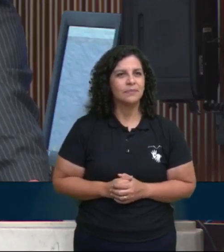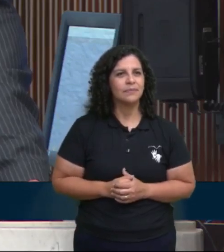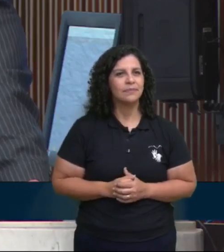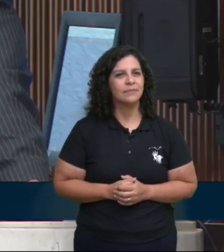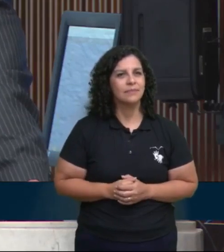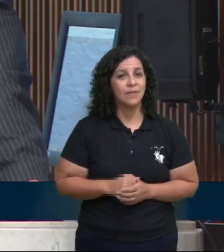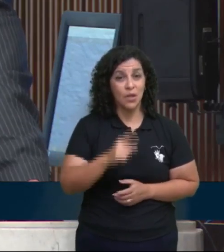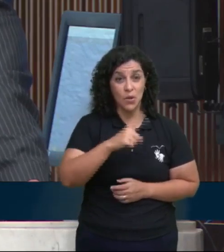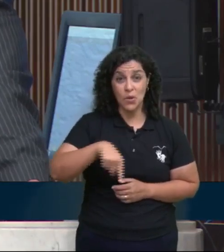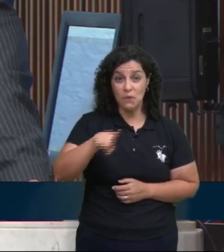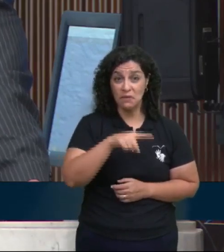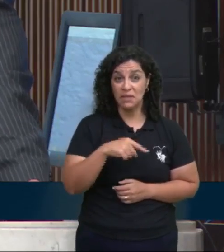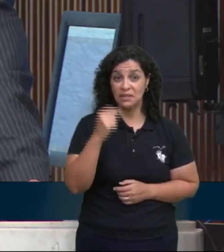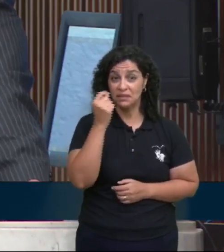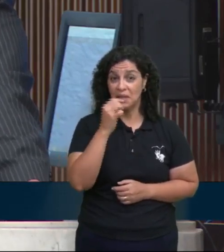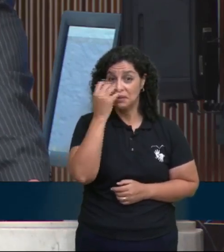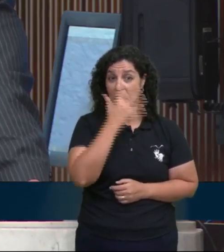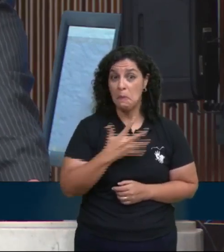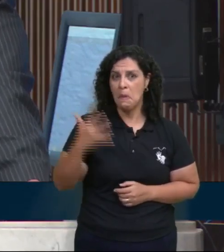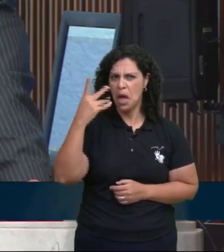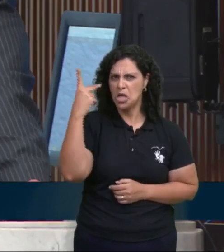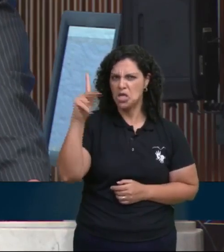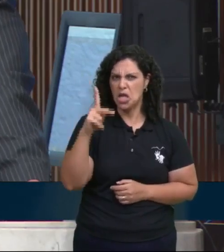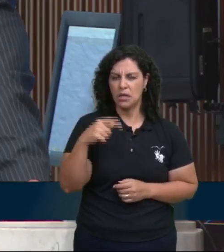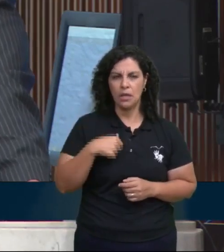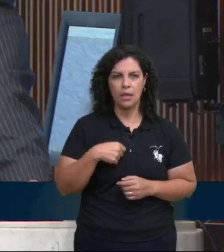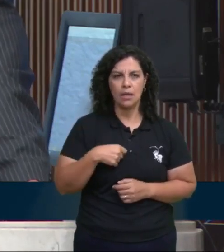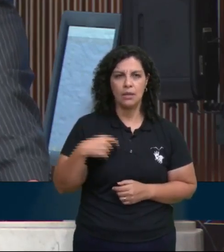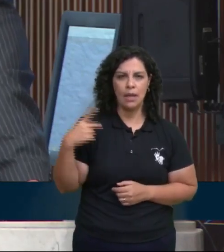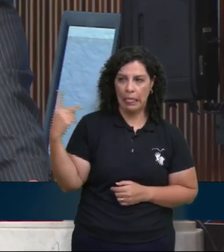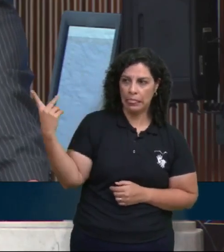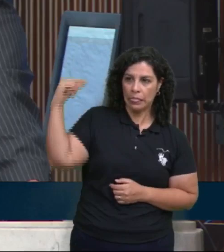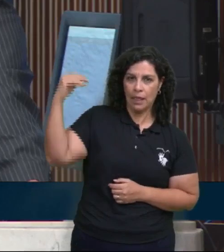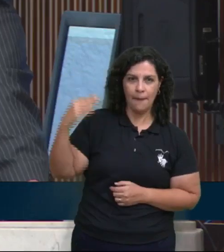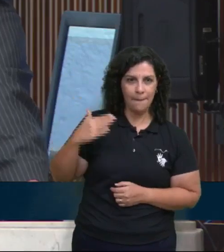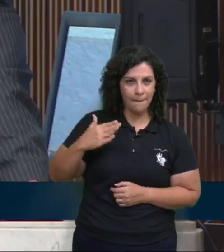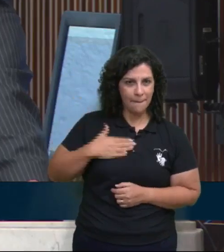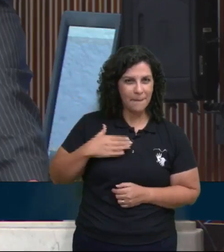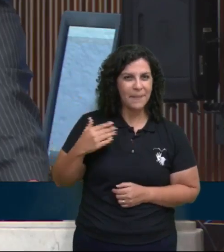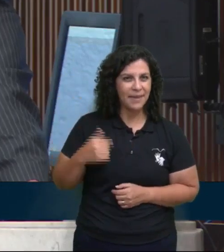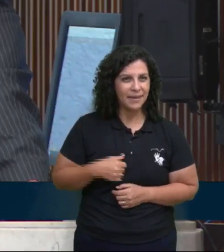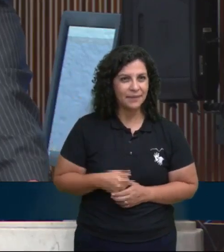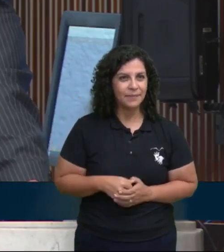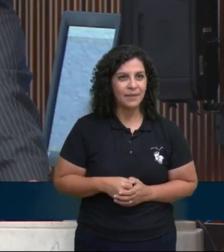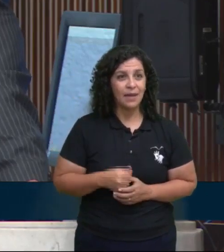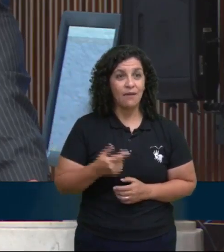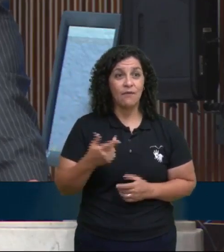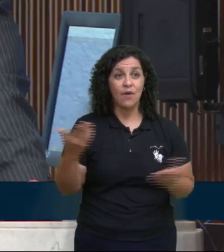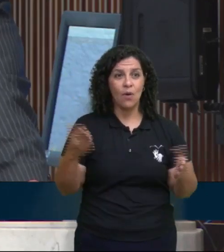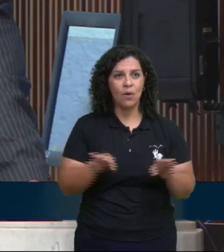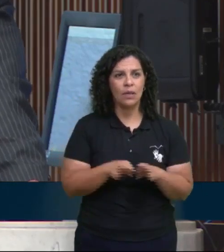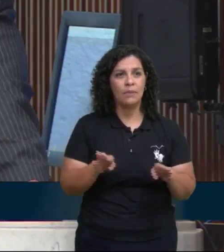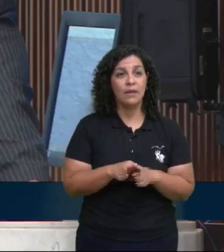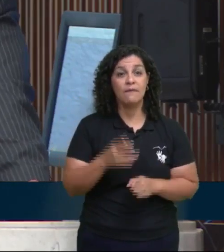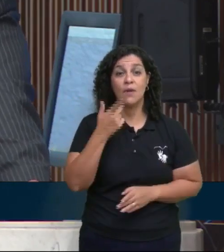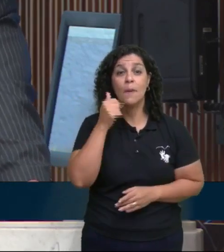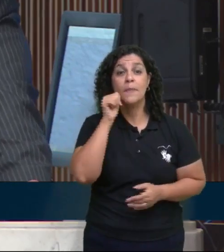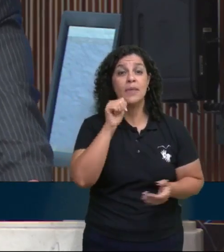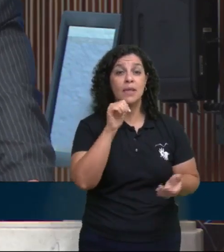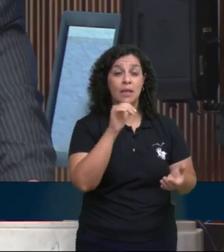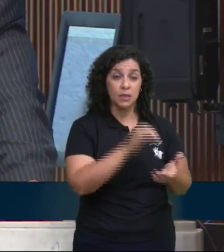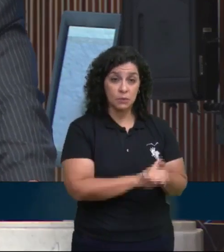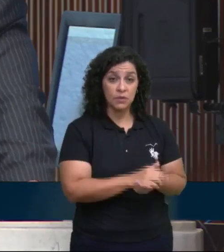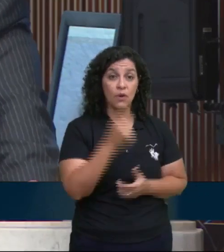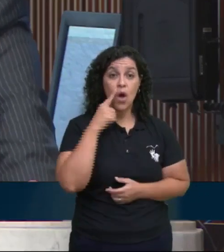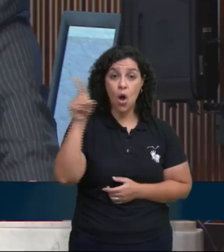que vocês têm essa imagem dele, me corrigiu e me deu uma bronca e ainda chamou a atenção da minha esposa, falando, olha